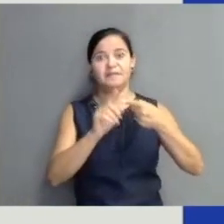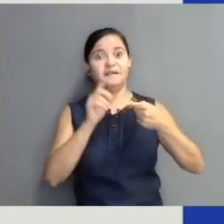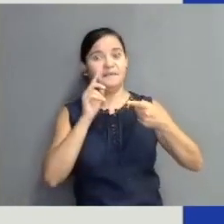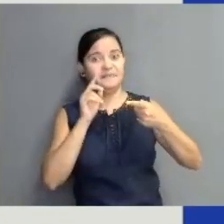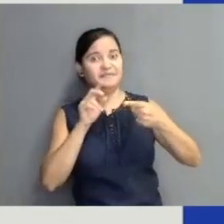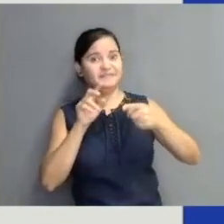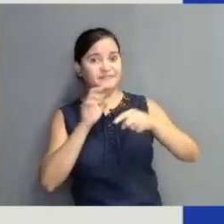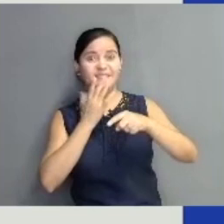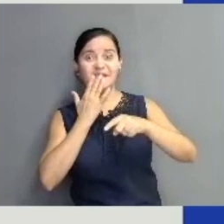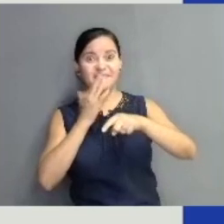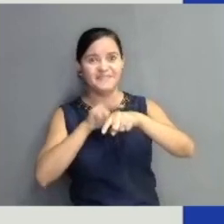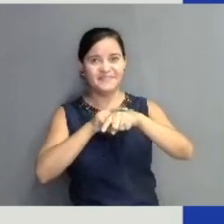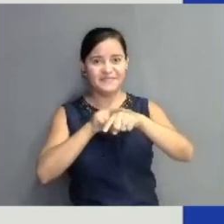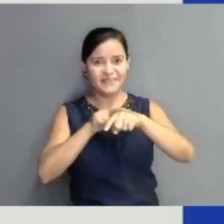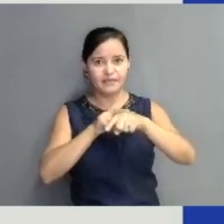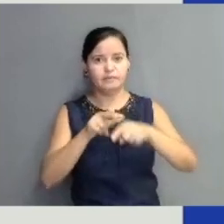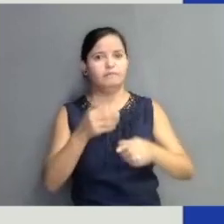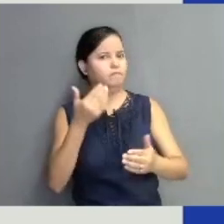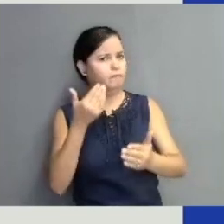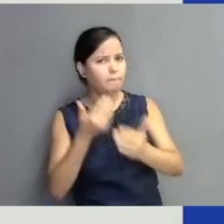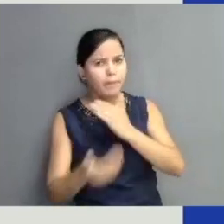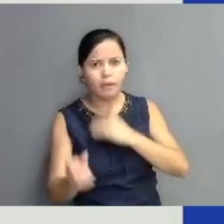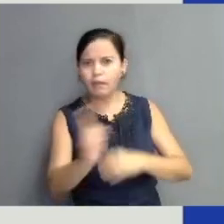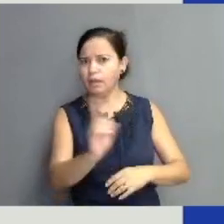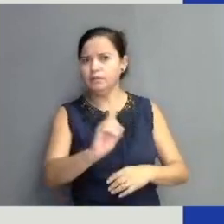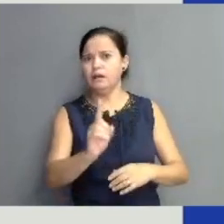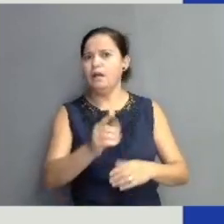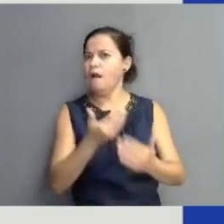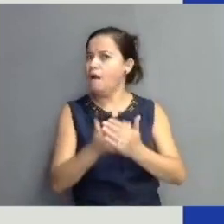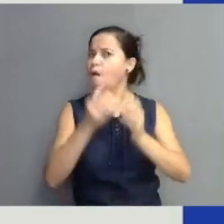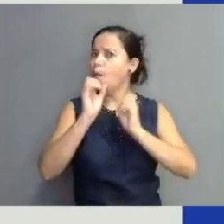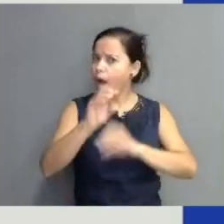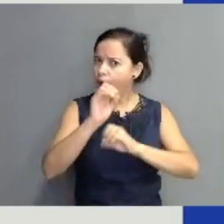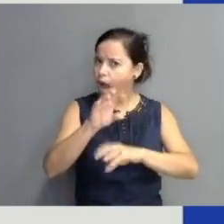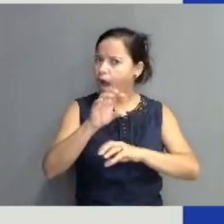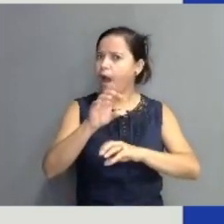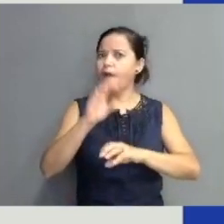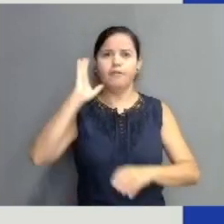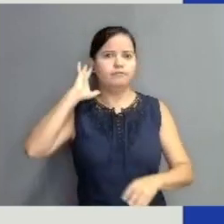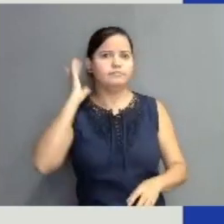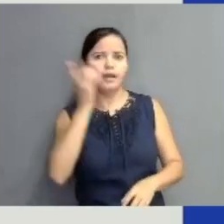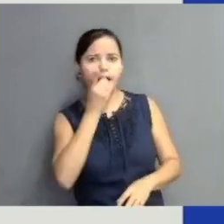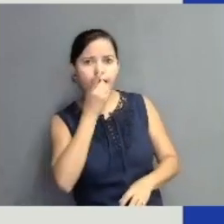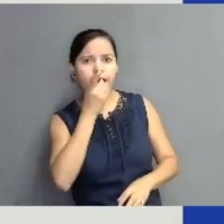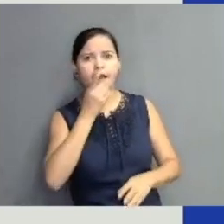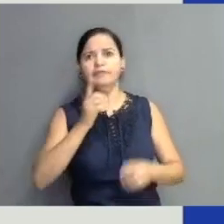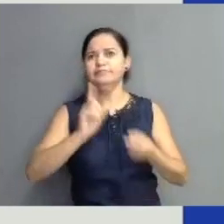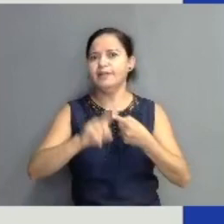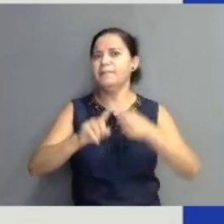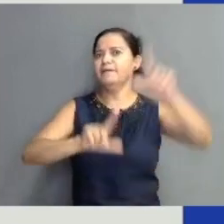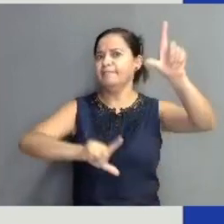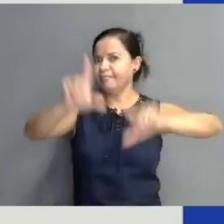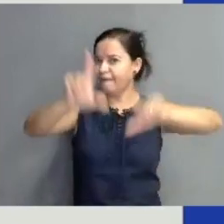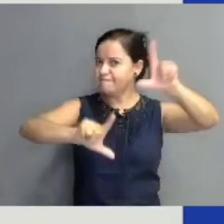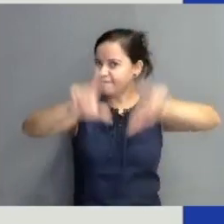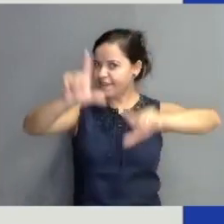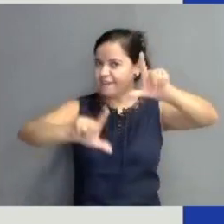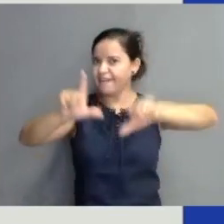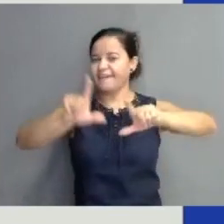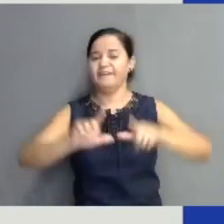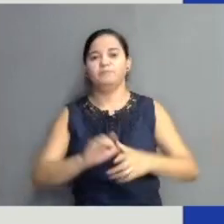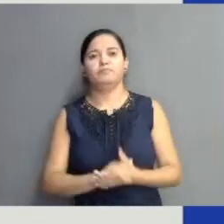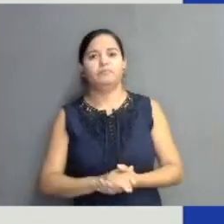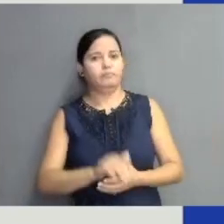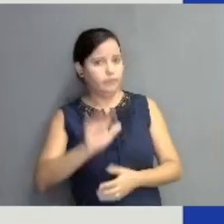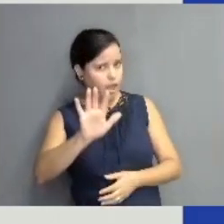verde, né? Não perca a programação das aulas através do rádio e da TV. Então, ó, é aquela